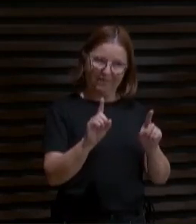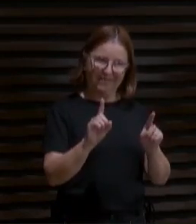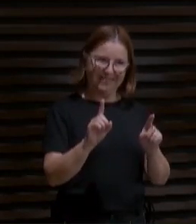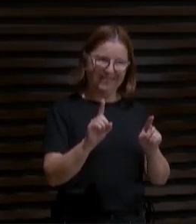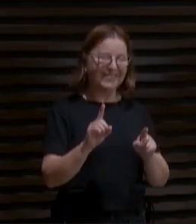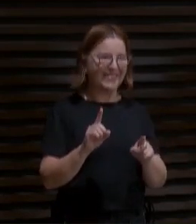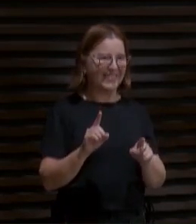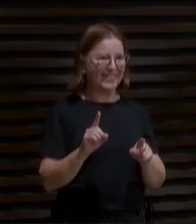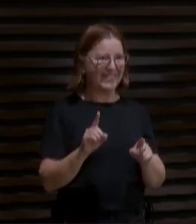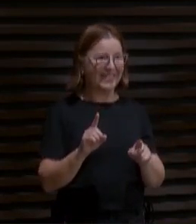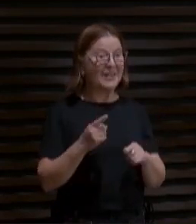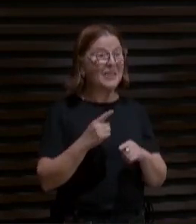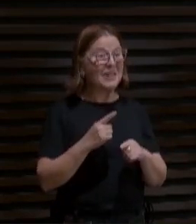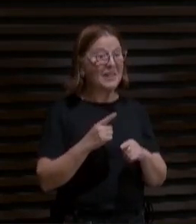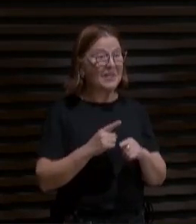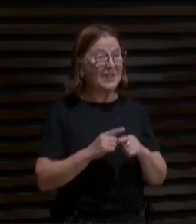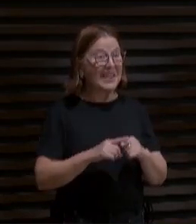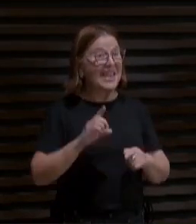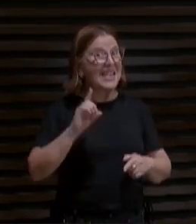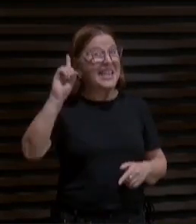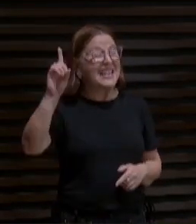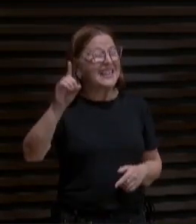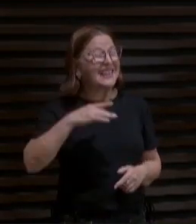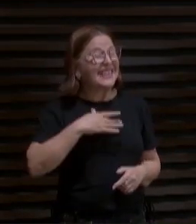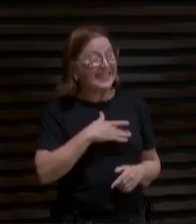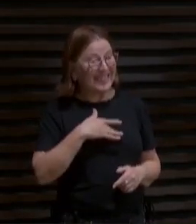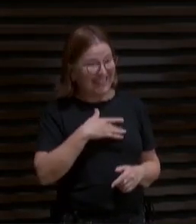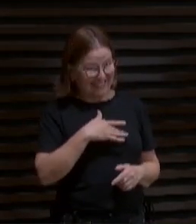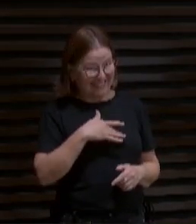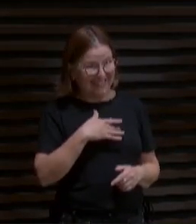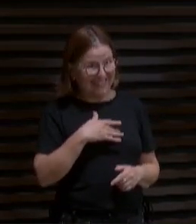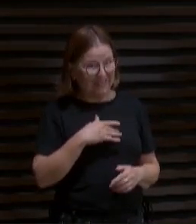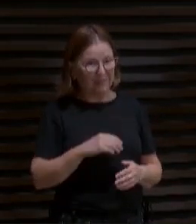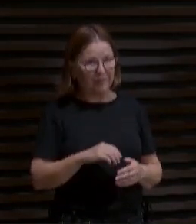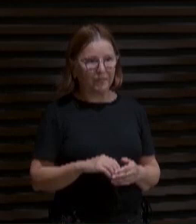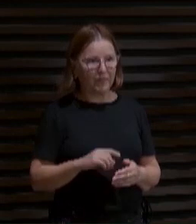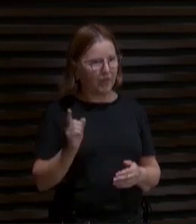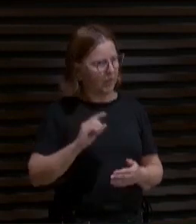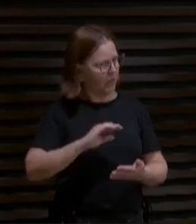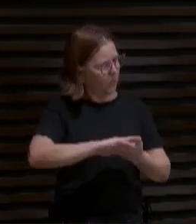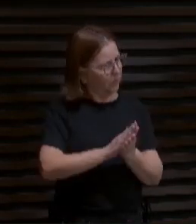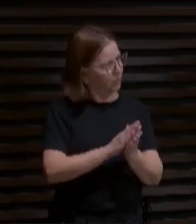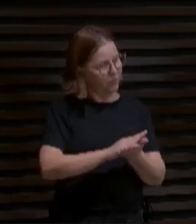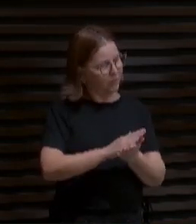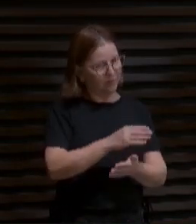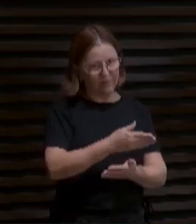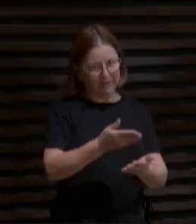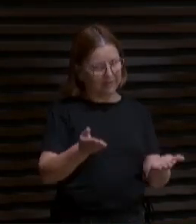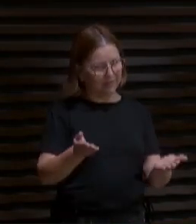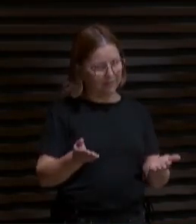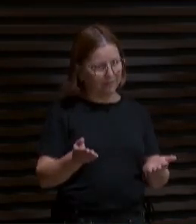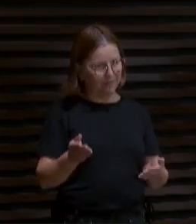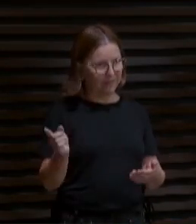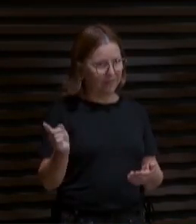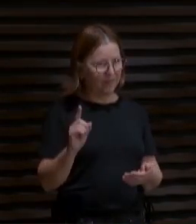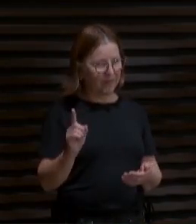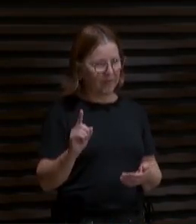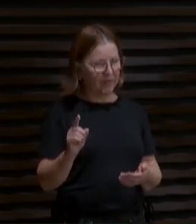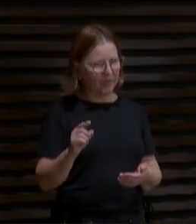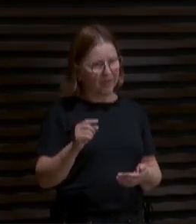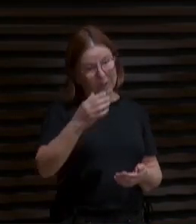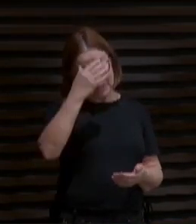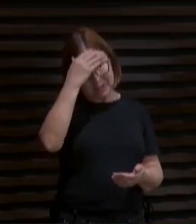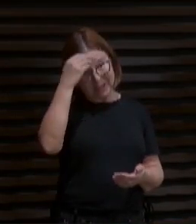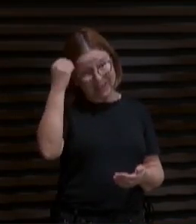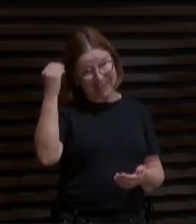é Deus misericordioso. Nem te destruirá, nem esquecerá